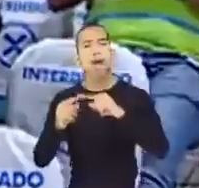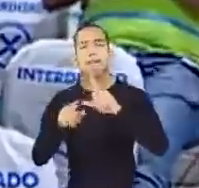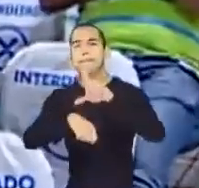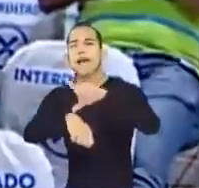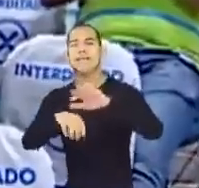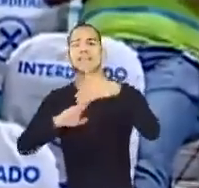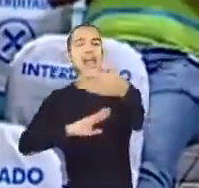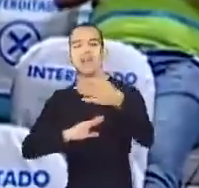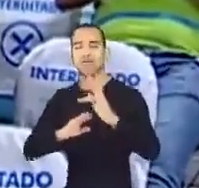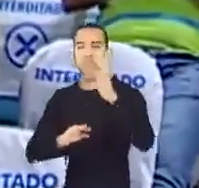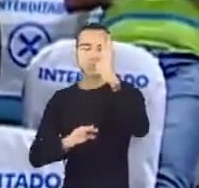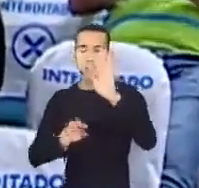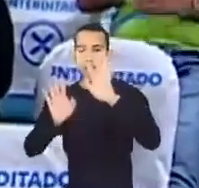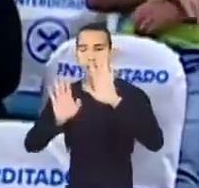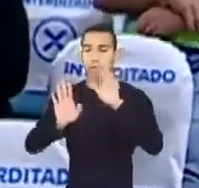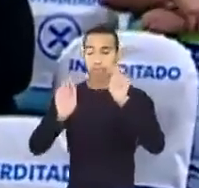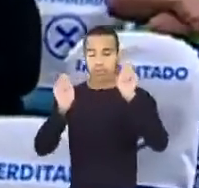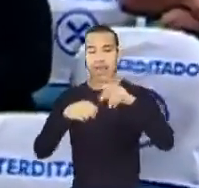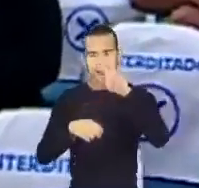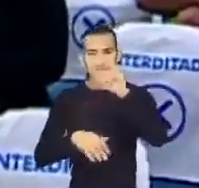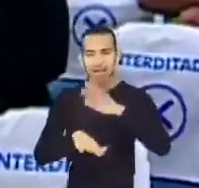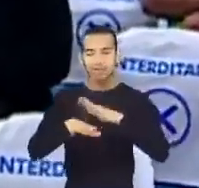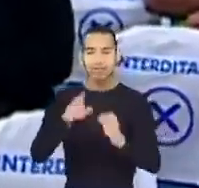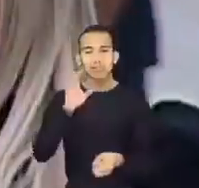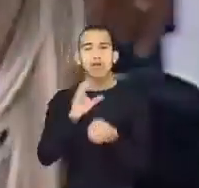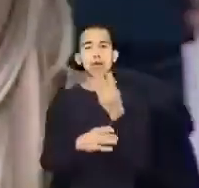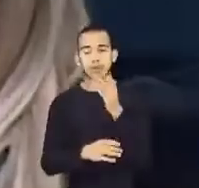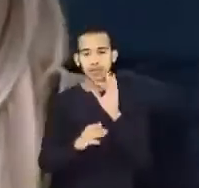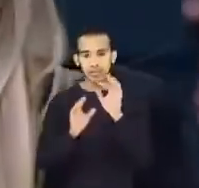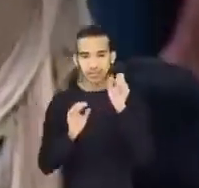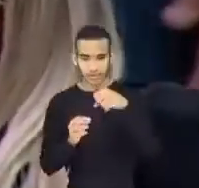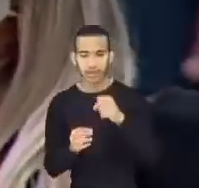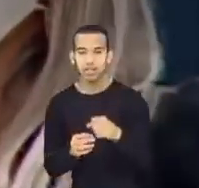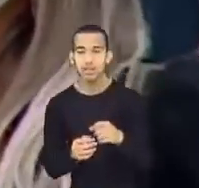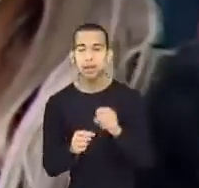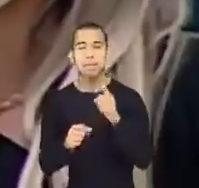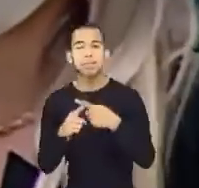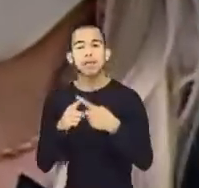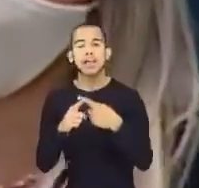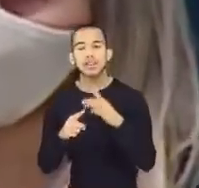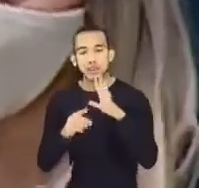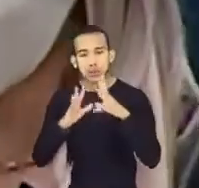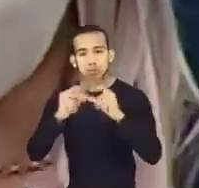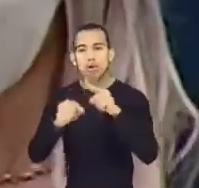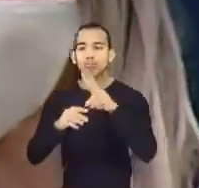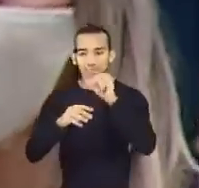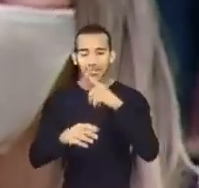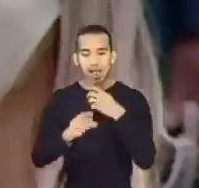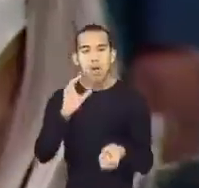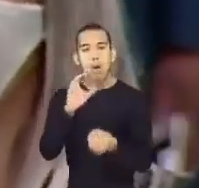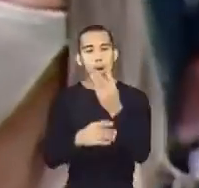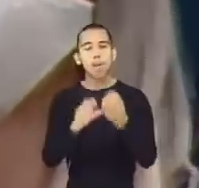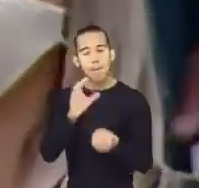tarde, mas eu posso dizer que ela vai se cumprir, porque todas elas se cumprem na minha